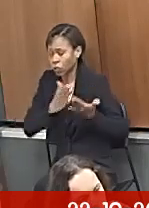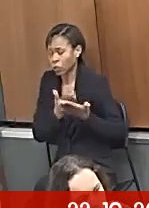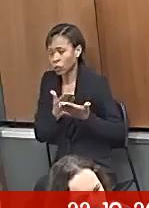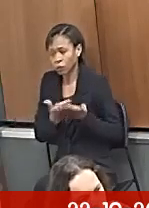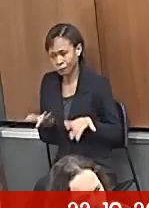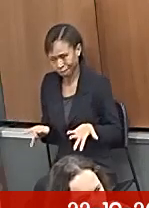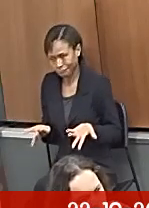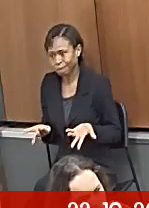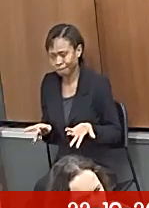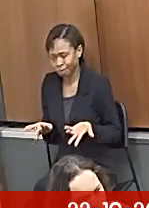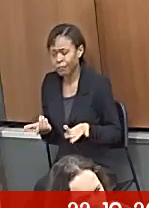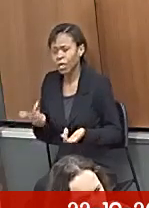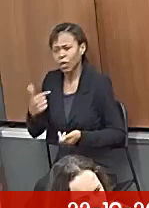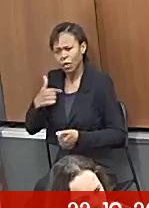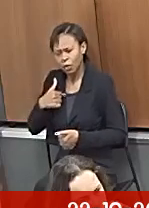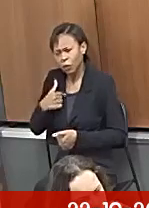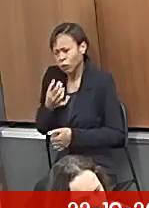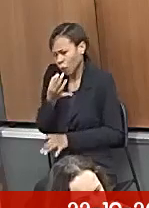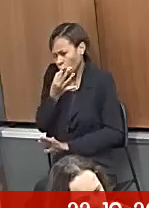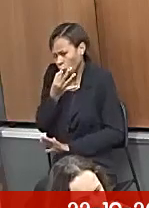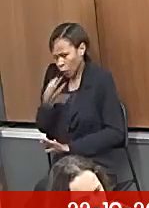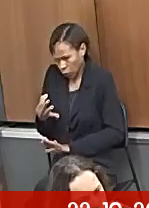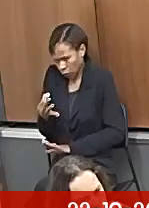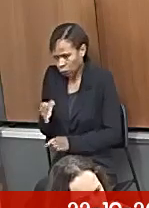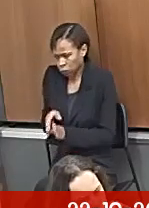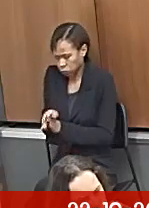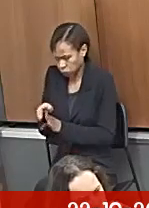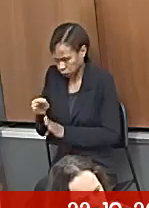aí eu queria colocar aqui uma sugestão.